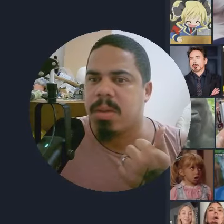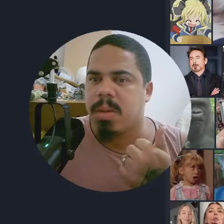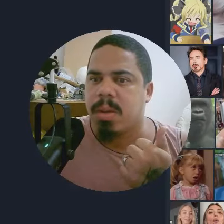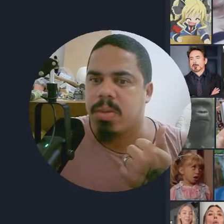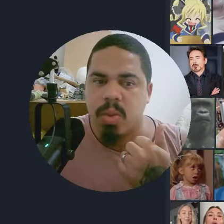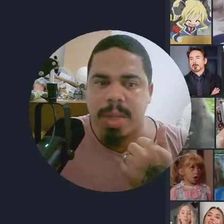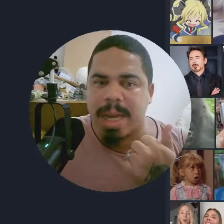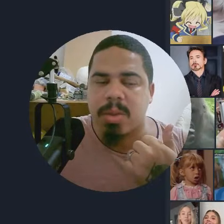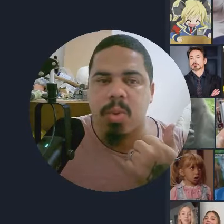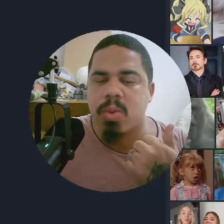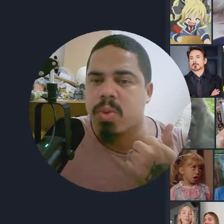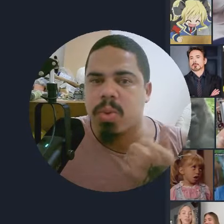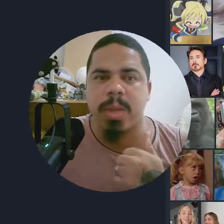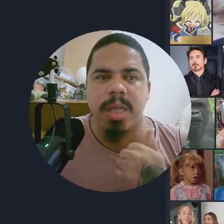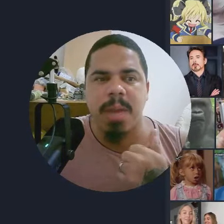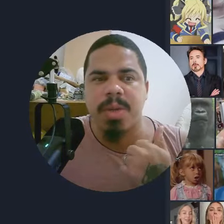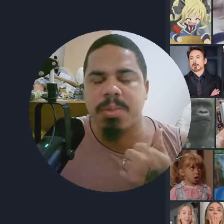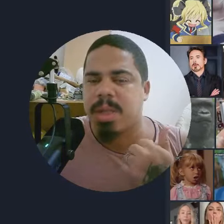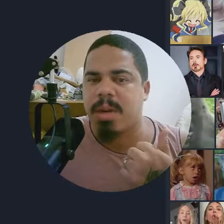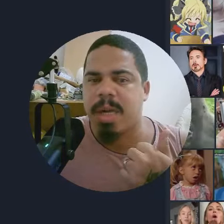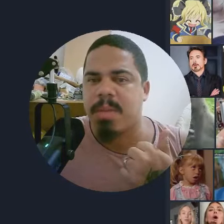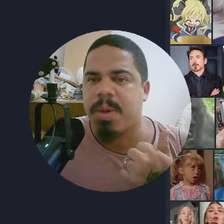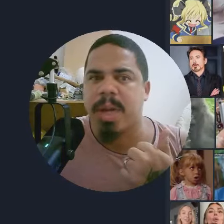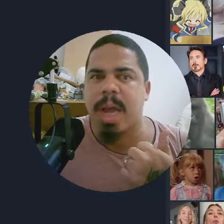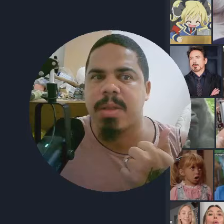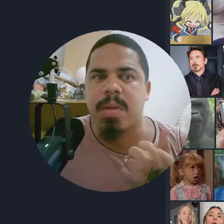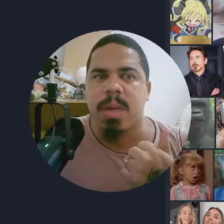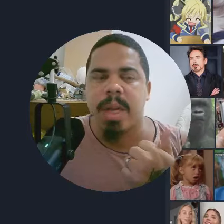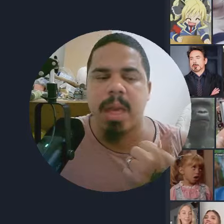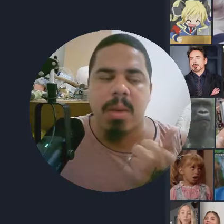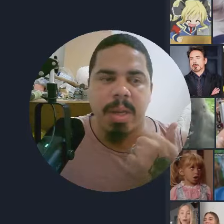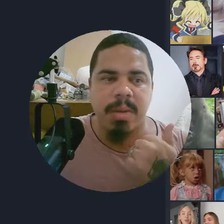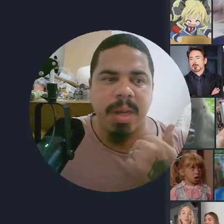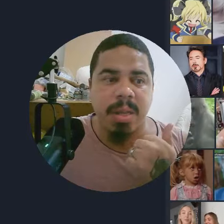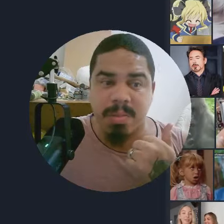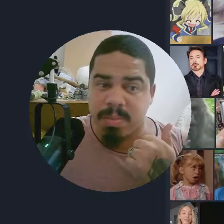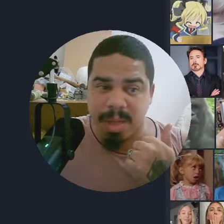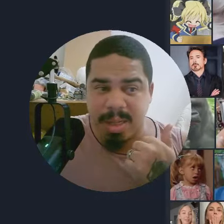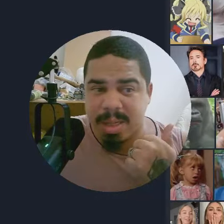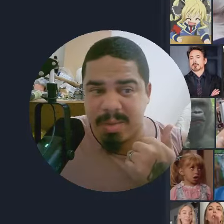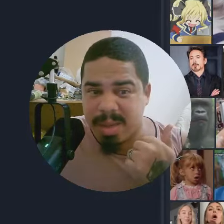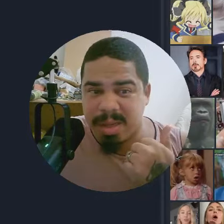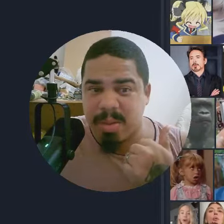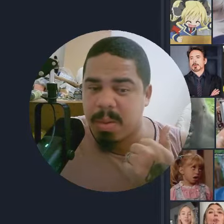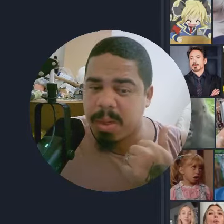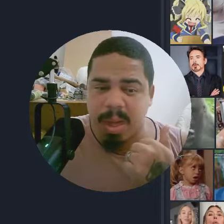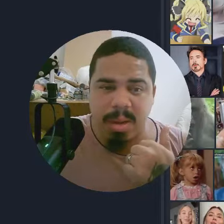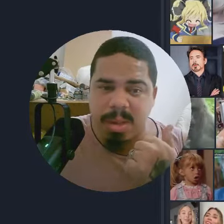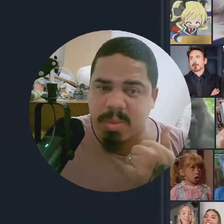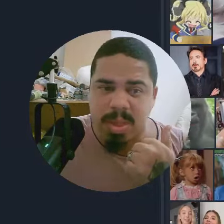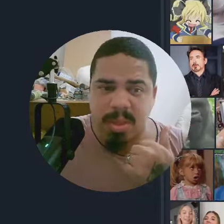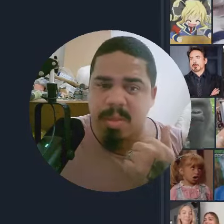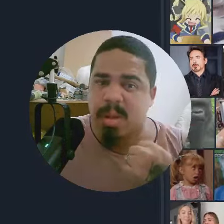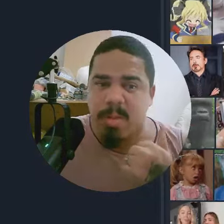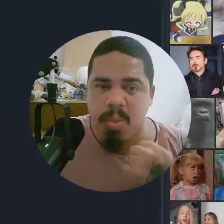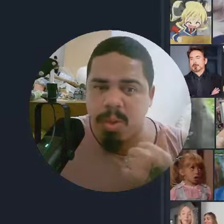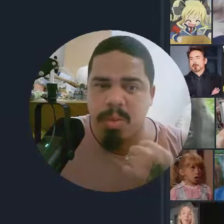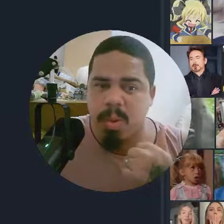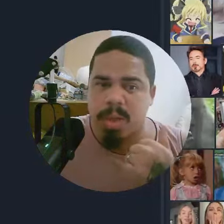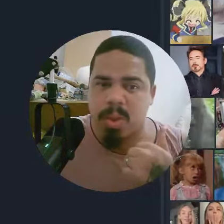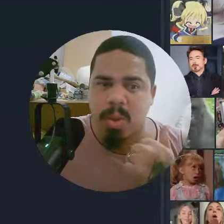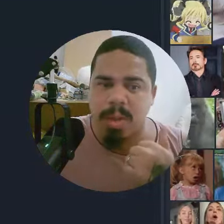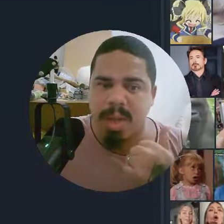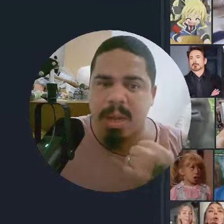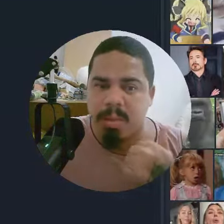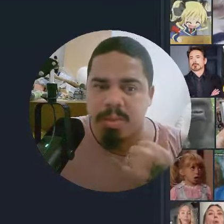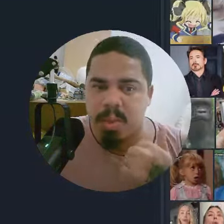complementava. Tudo, cara, tudo em termos de trabalho tem piorado, né? Um exemplo, mano, a gente tava desde ontem aqui numa discussão muito